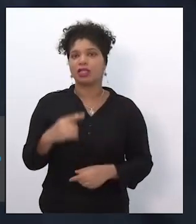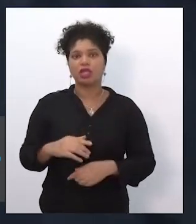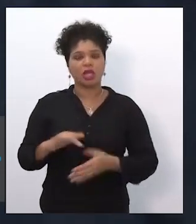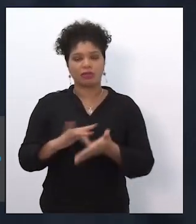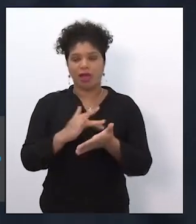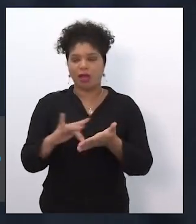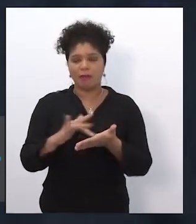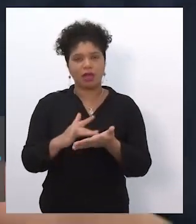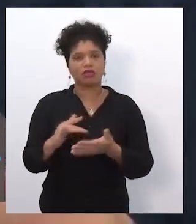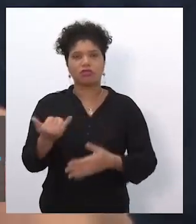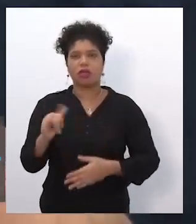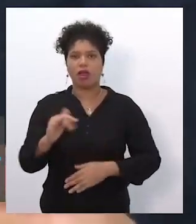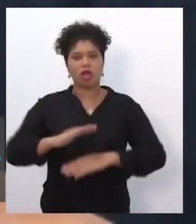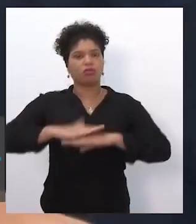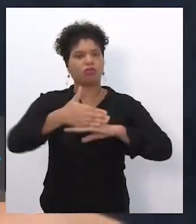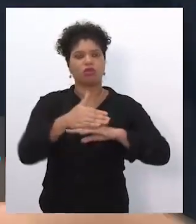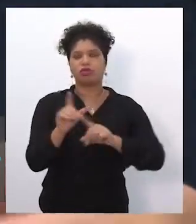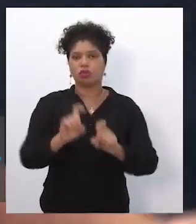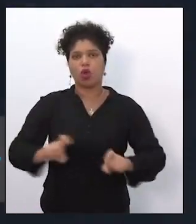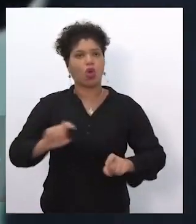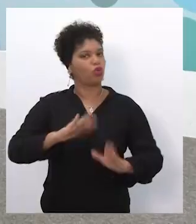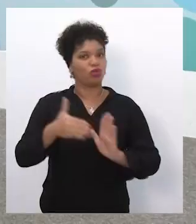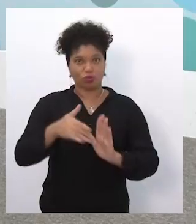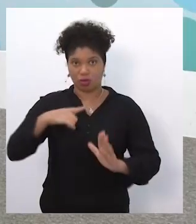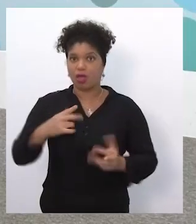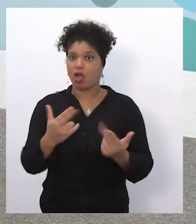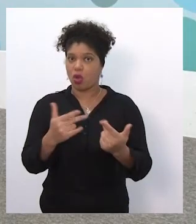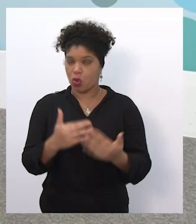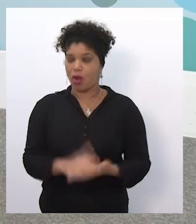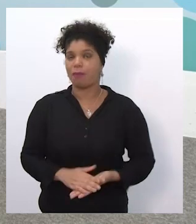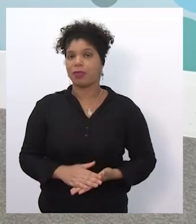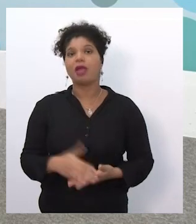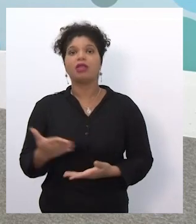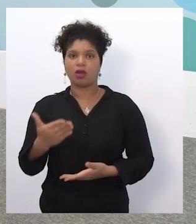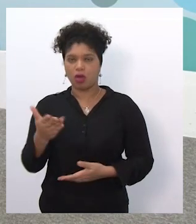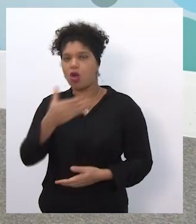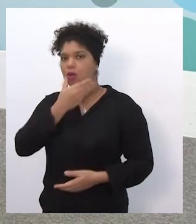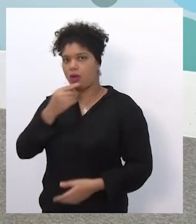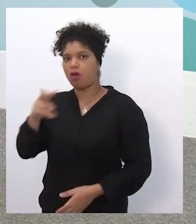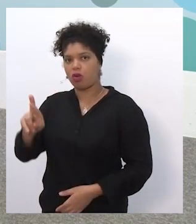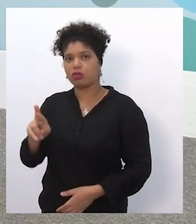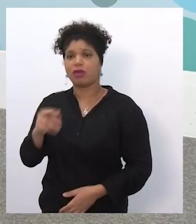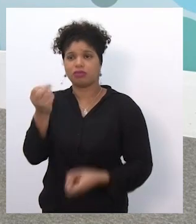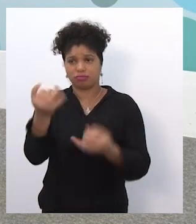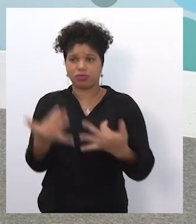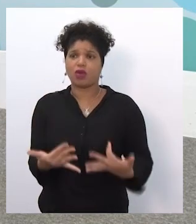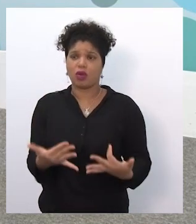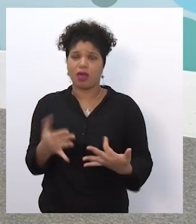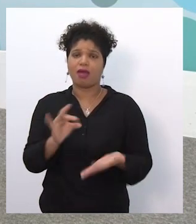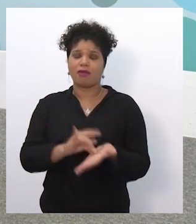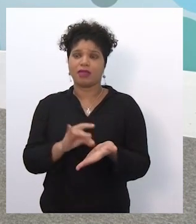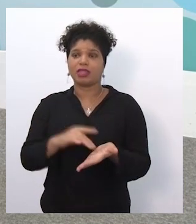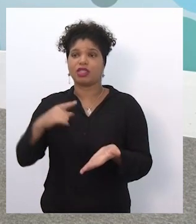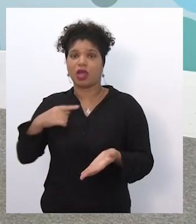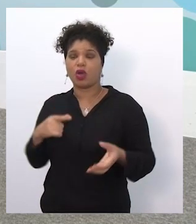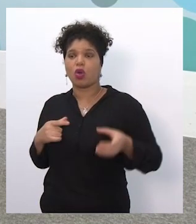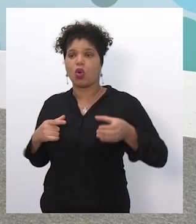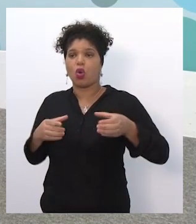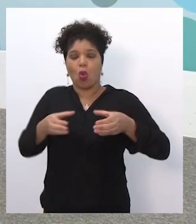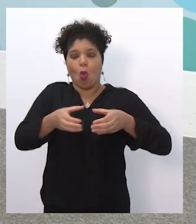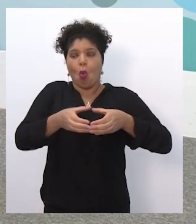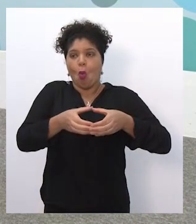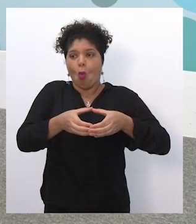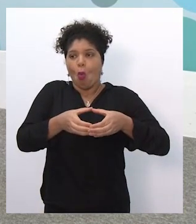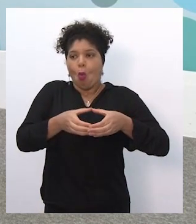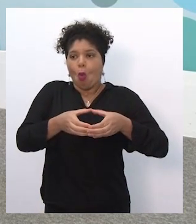smartphone e tablet, tá bom? Além dele, é o que o Rodrigo falou, né? Tem esse equipamento aqui que